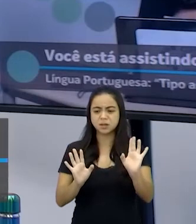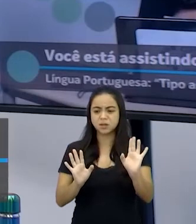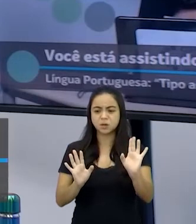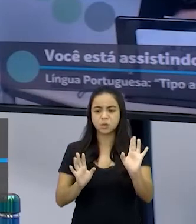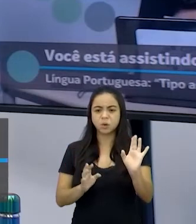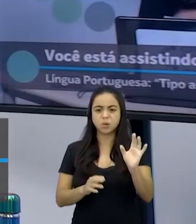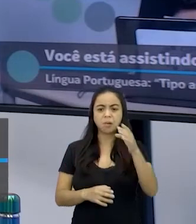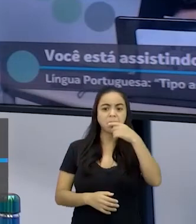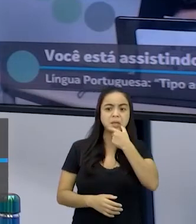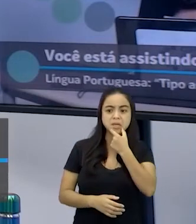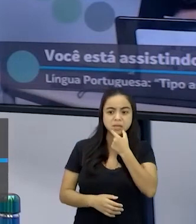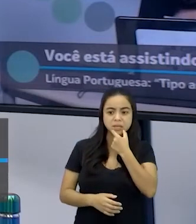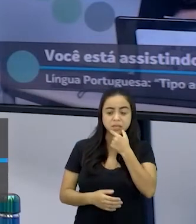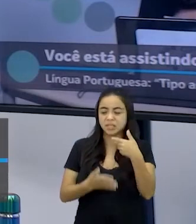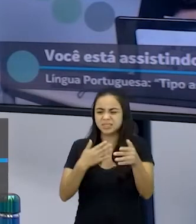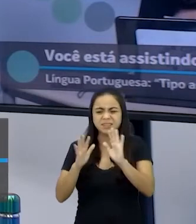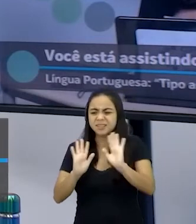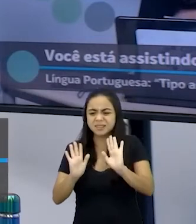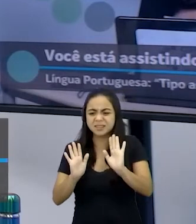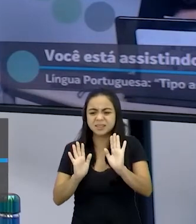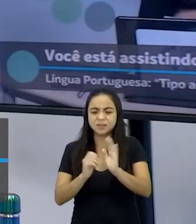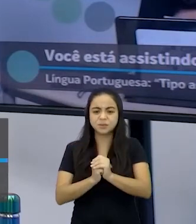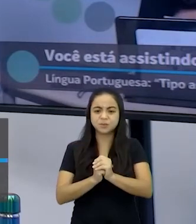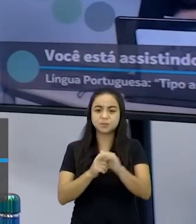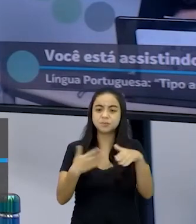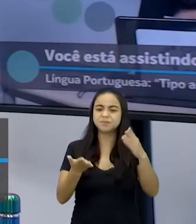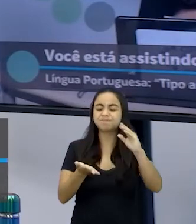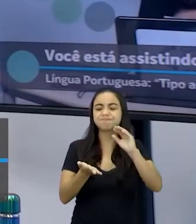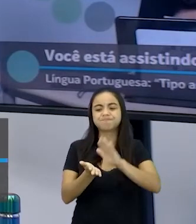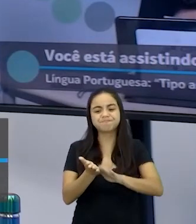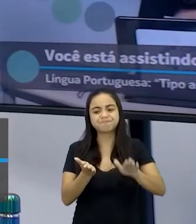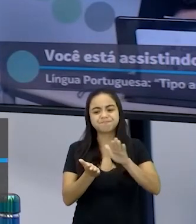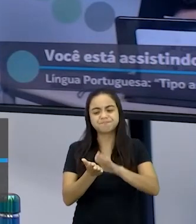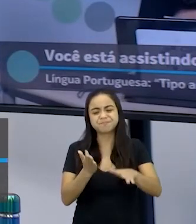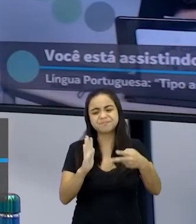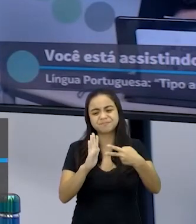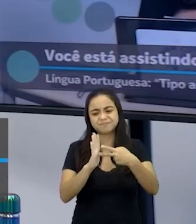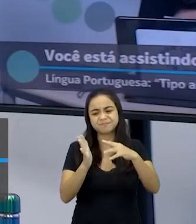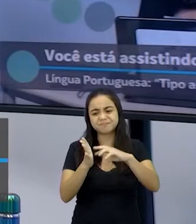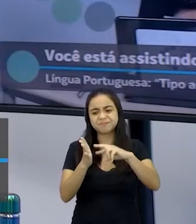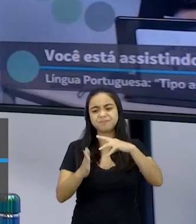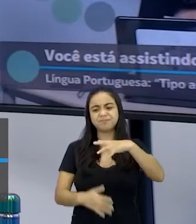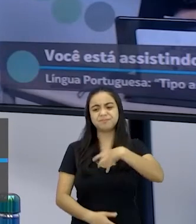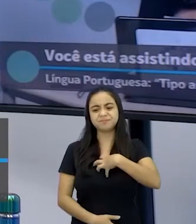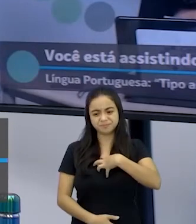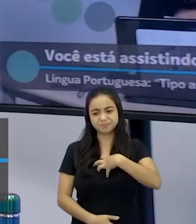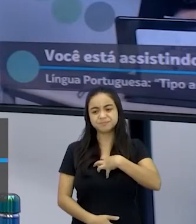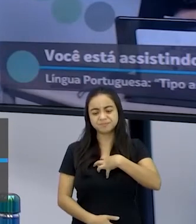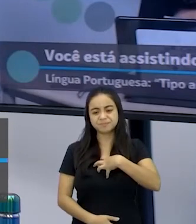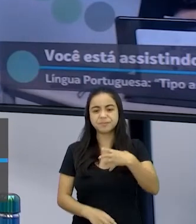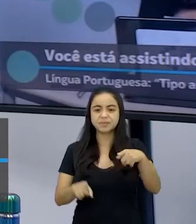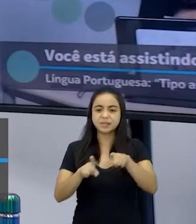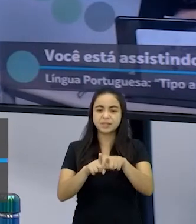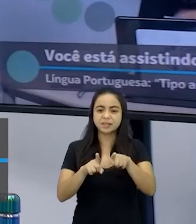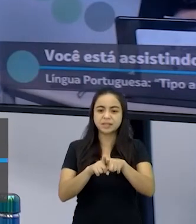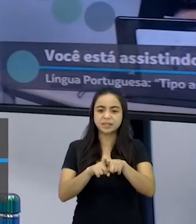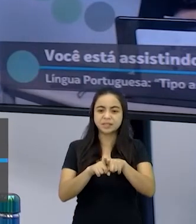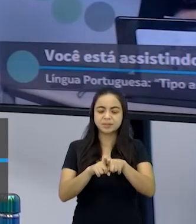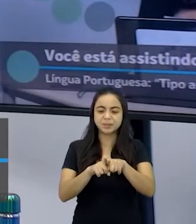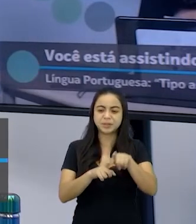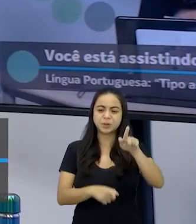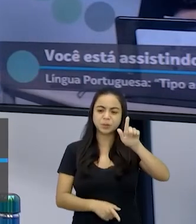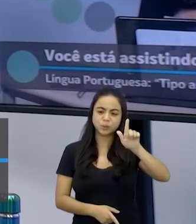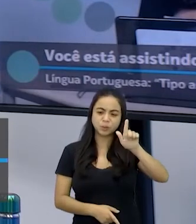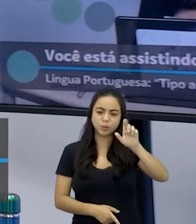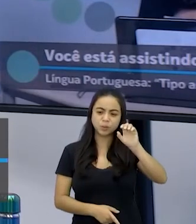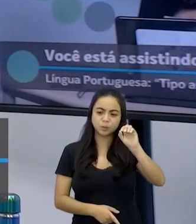em inglês, nem nada, né? Que acaba perdendo aí o sentido e a questão da gumertização também,